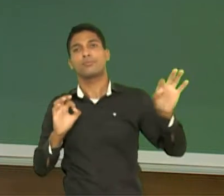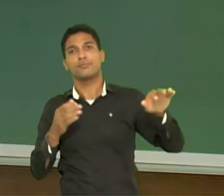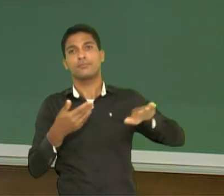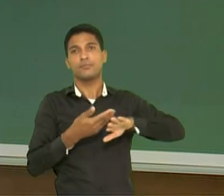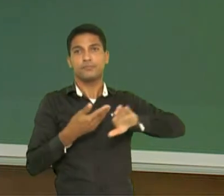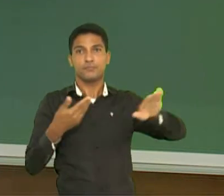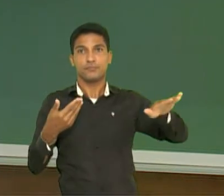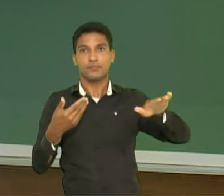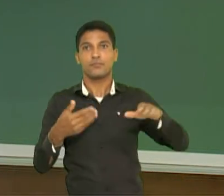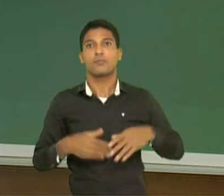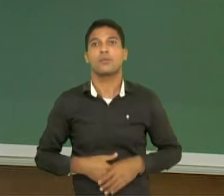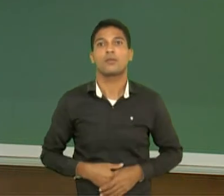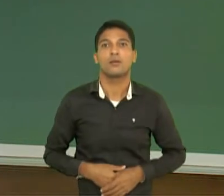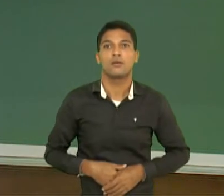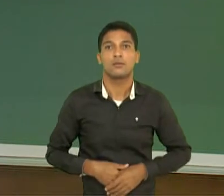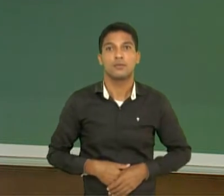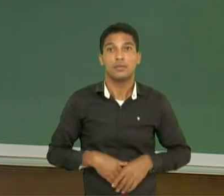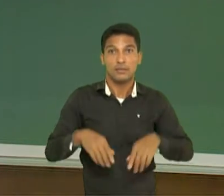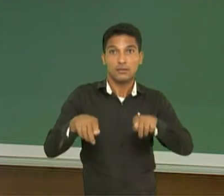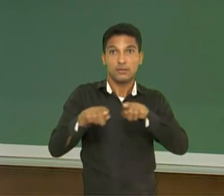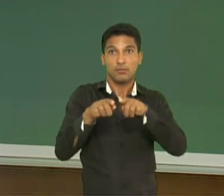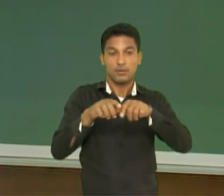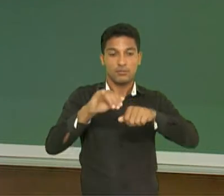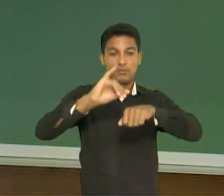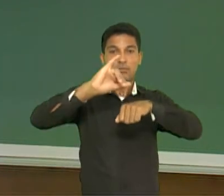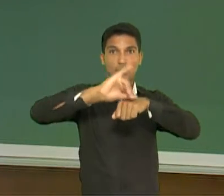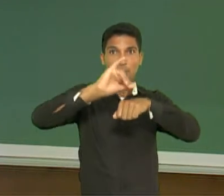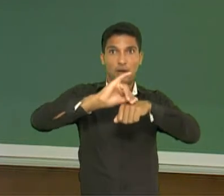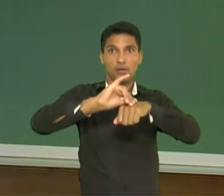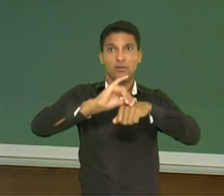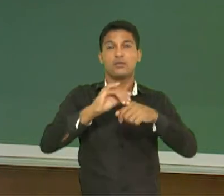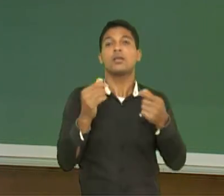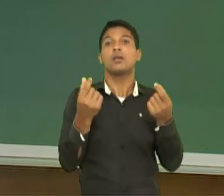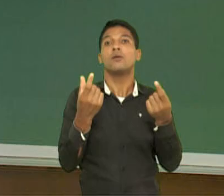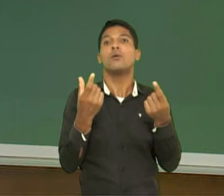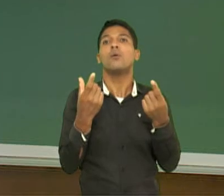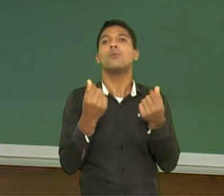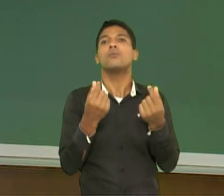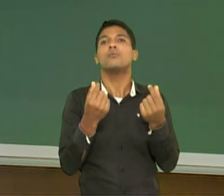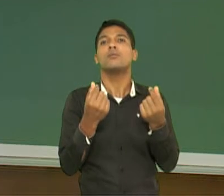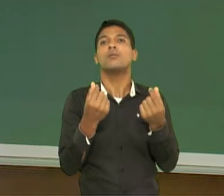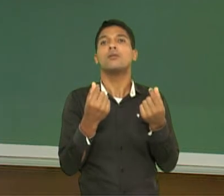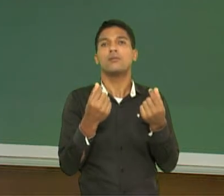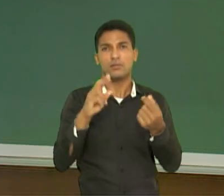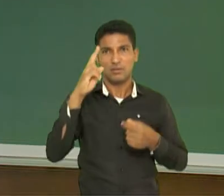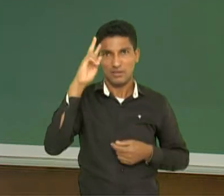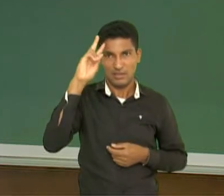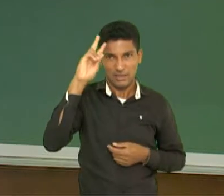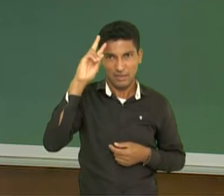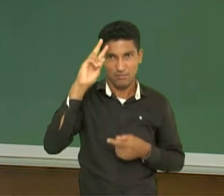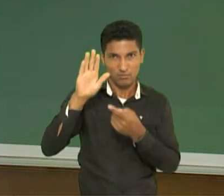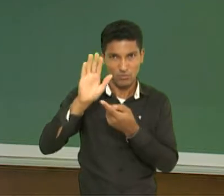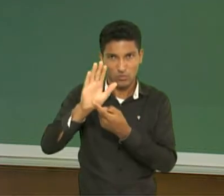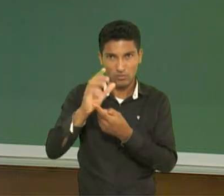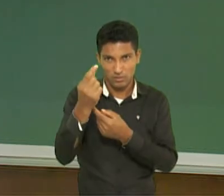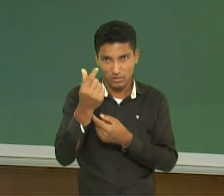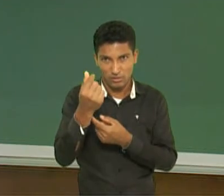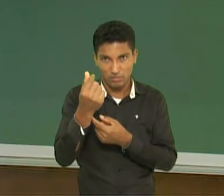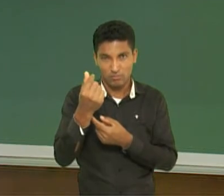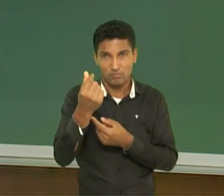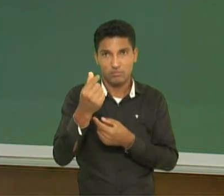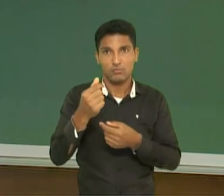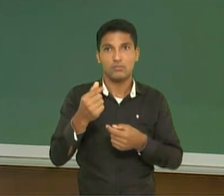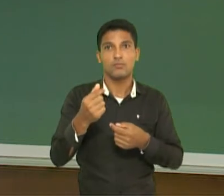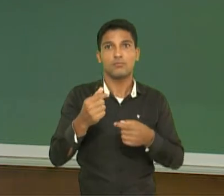mais entre os países, além da circulação do dinheiro, circulação monetária. Lembra que nós abrimos a aula de hoje falando disso,